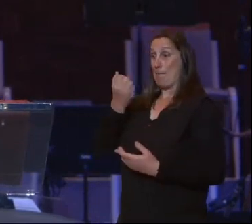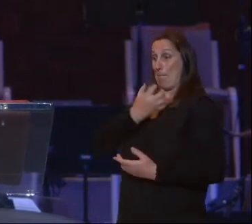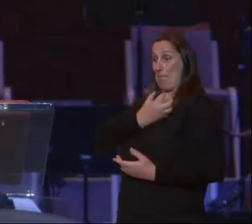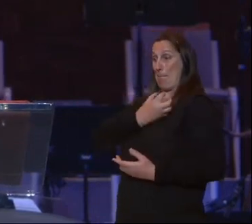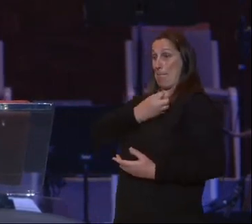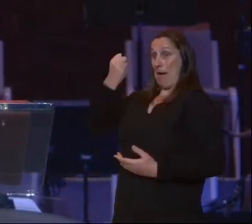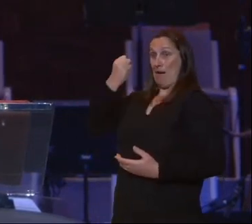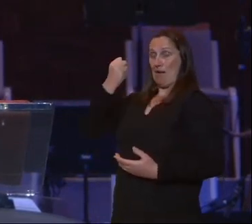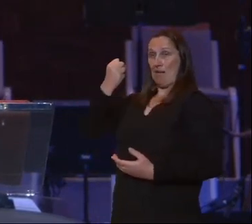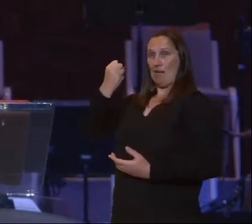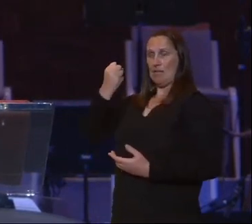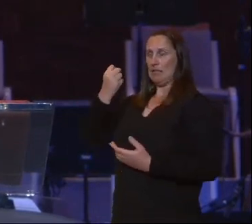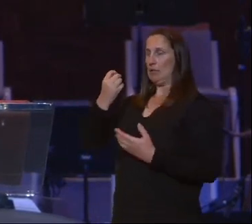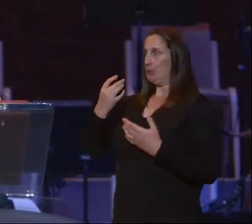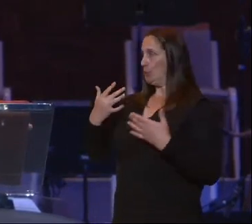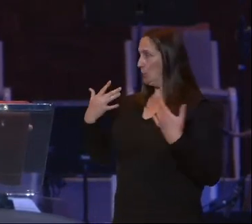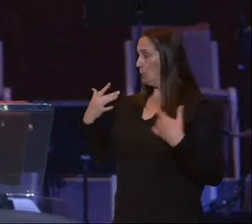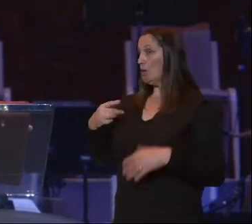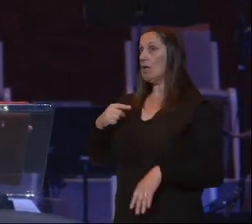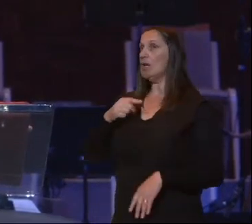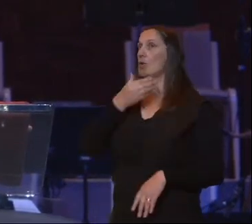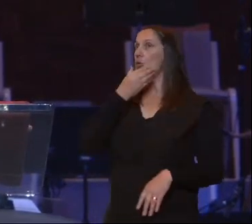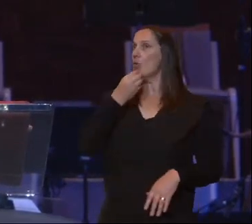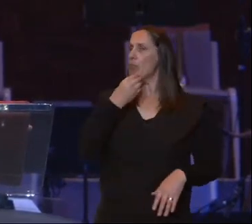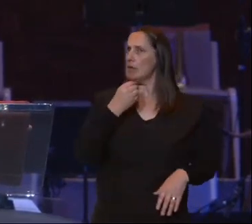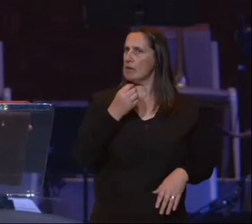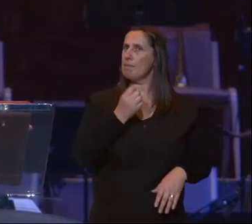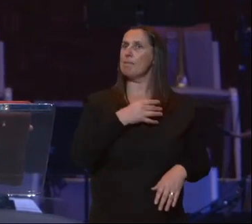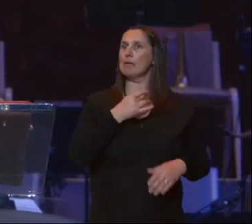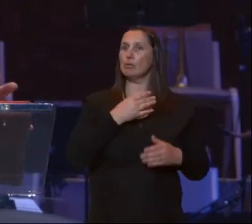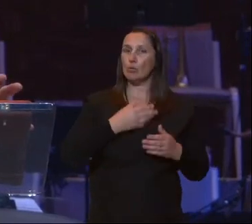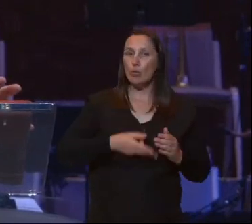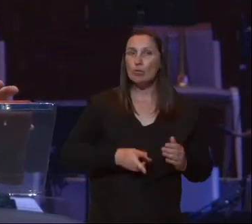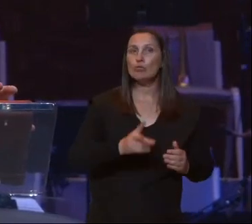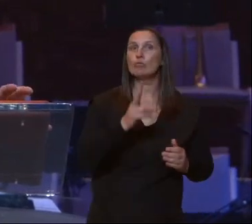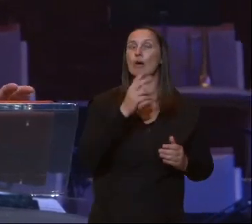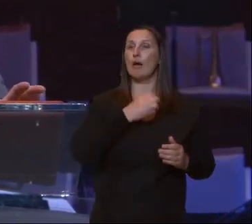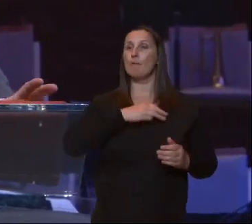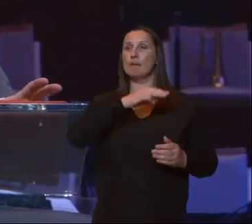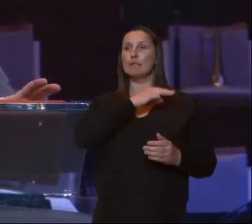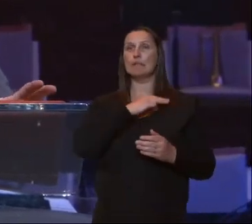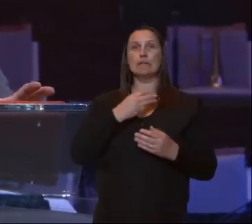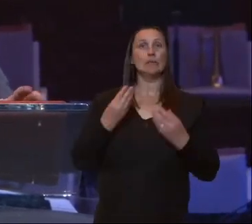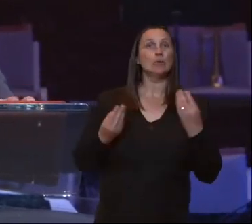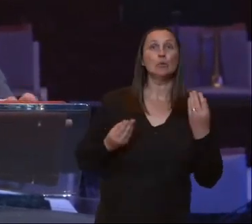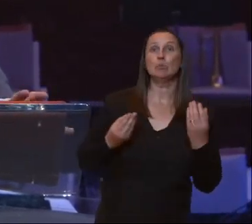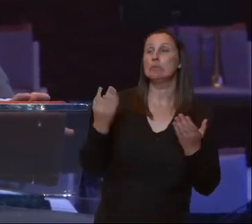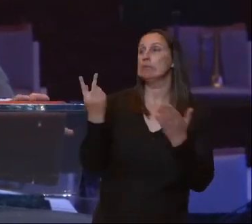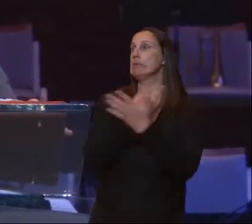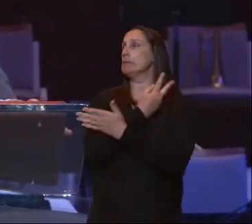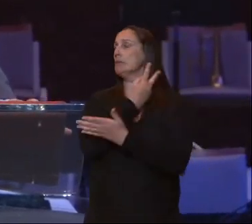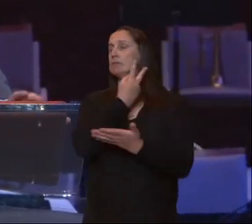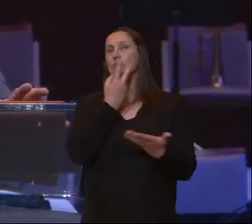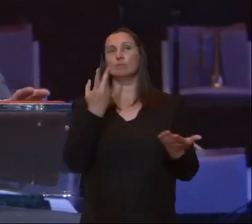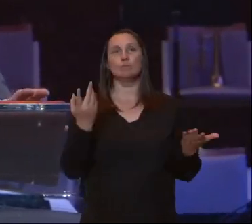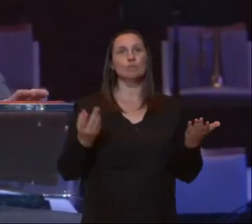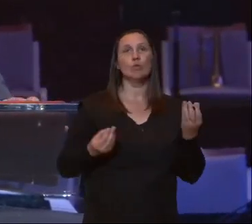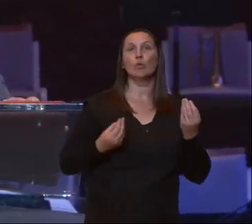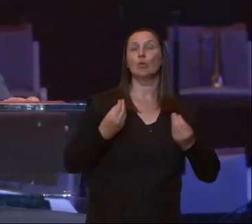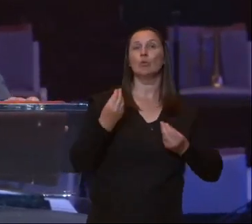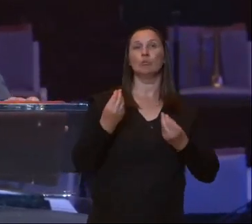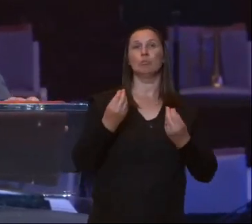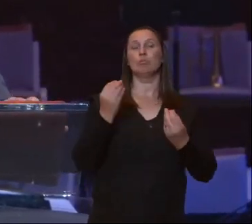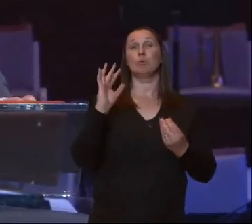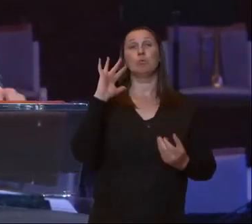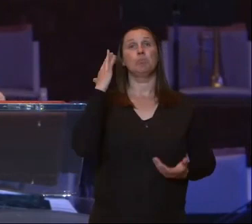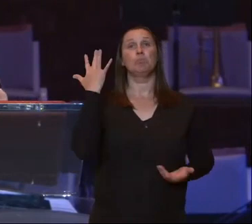Ele tem medo de continuar o ministério e fica se perguntando aonde ele falhou, aonde ele errou, o que